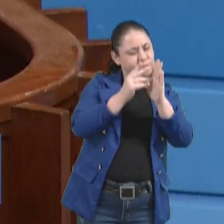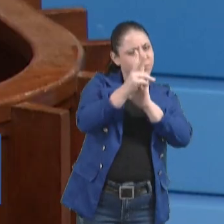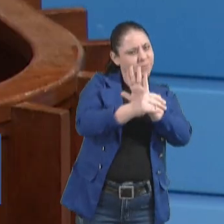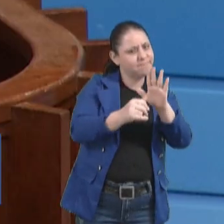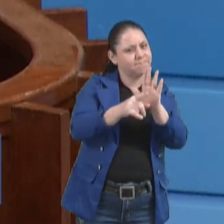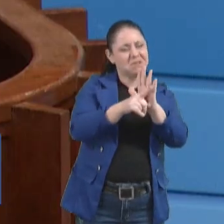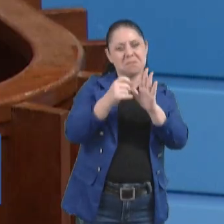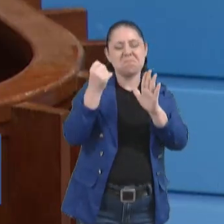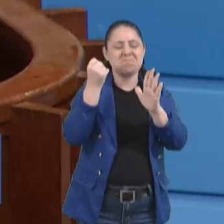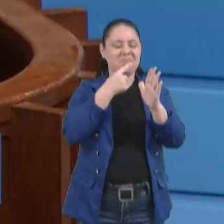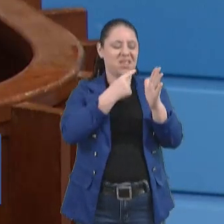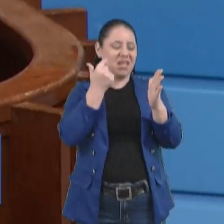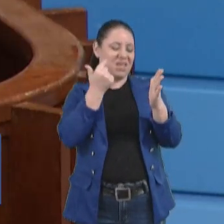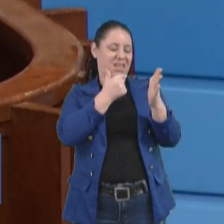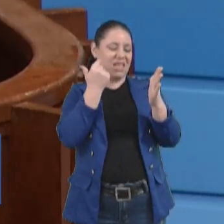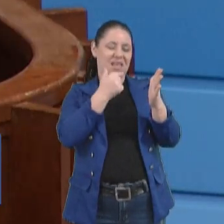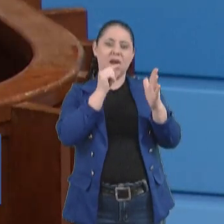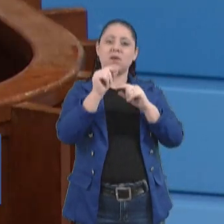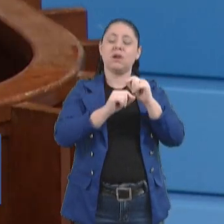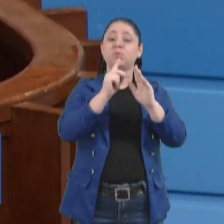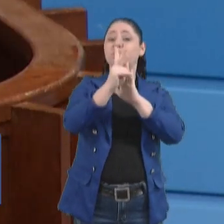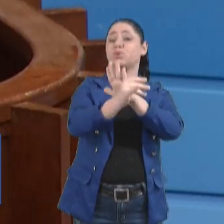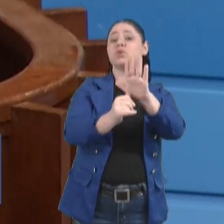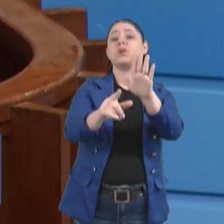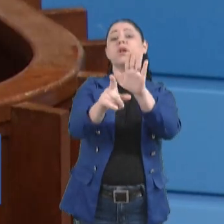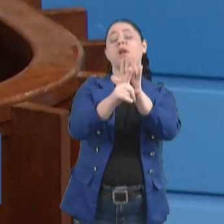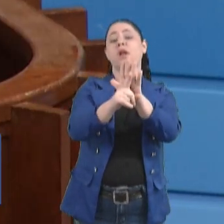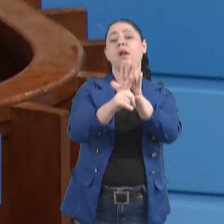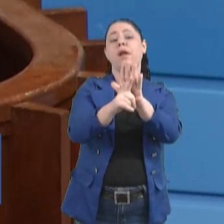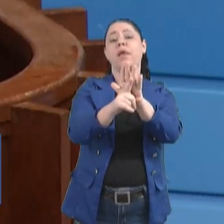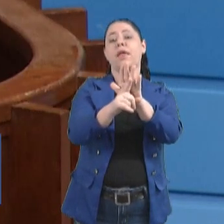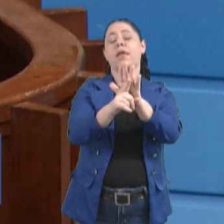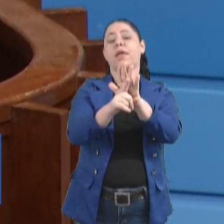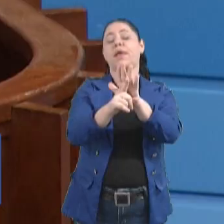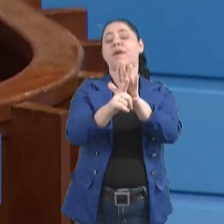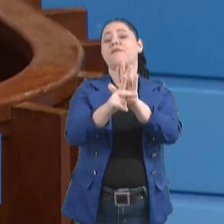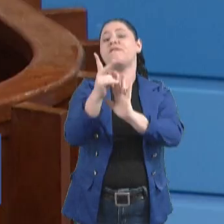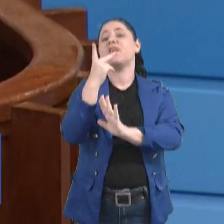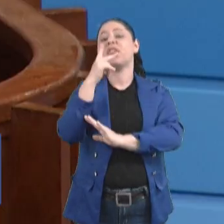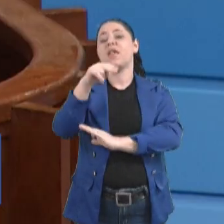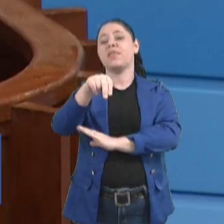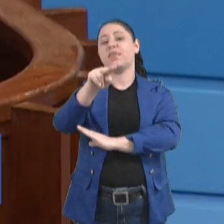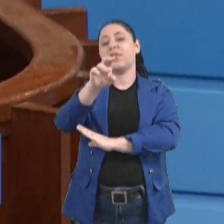projeto, intitulou como um projeto negacionista,